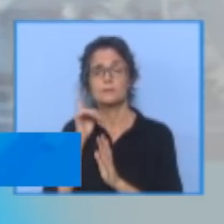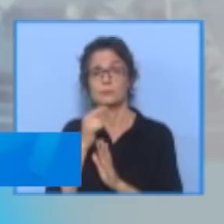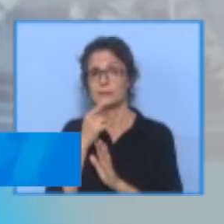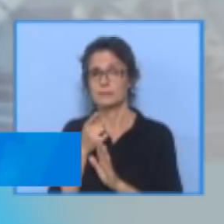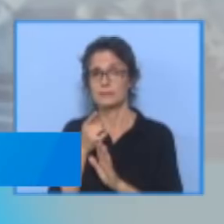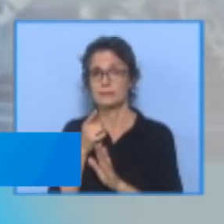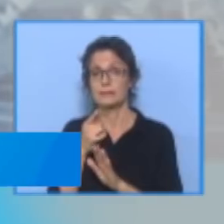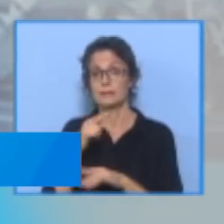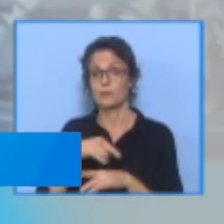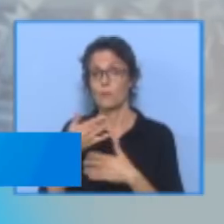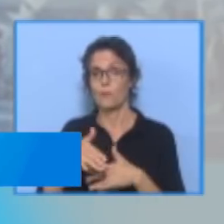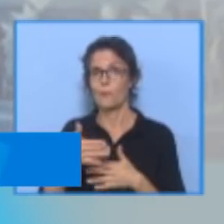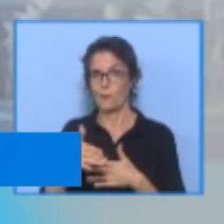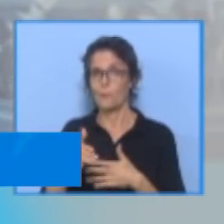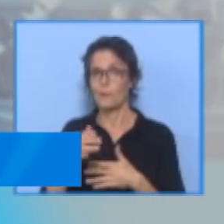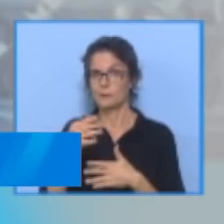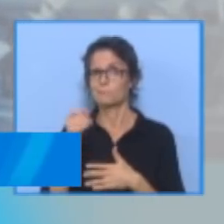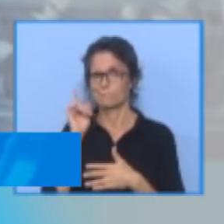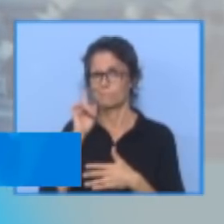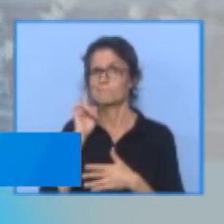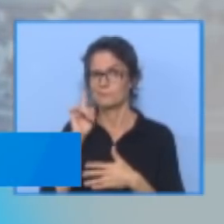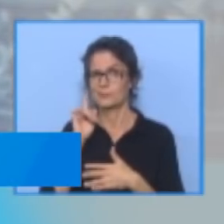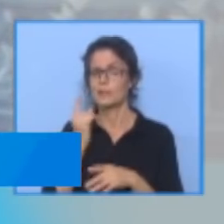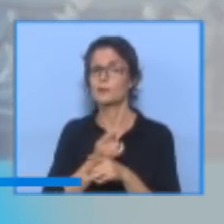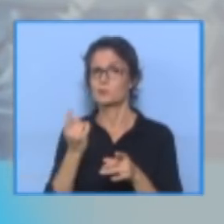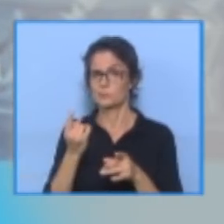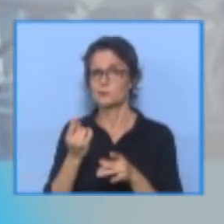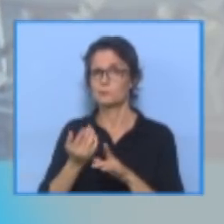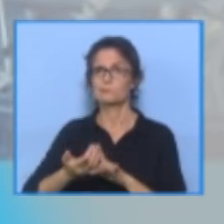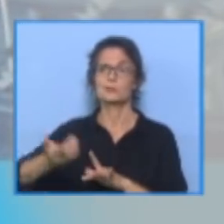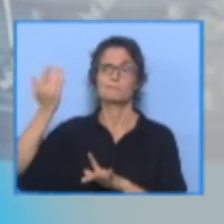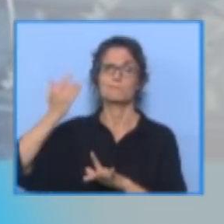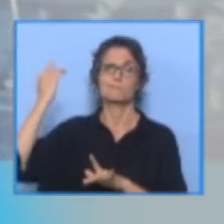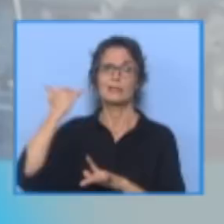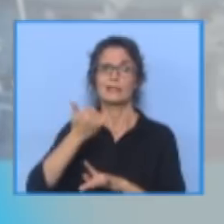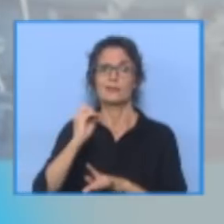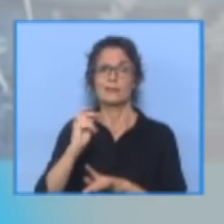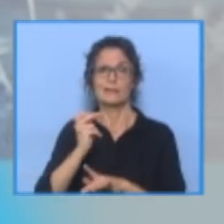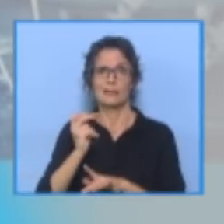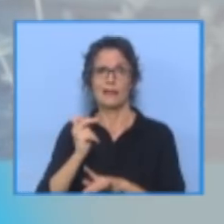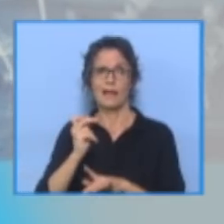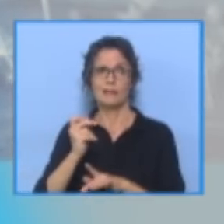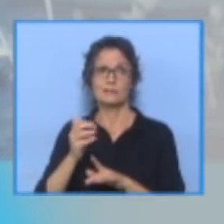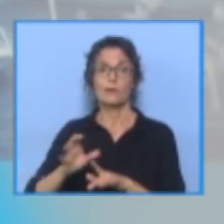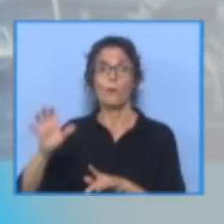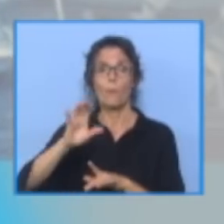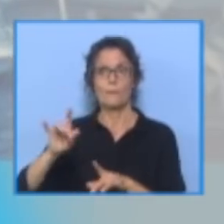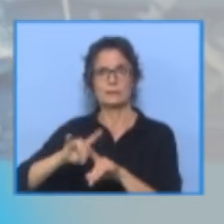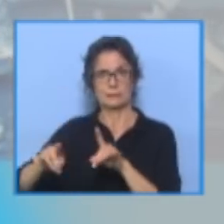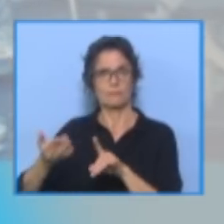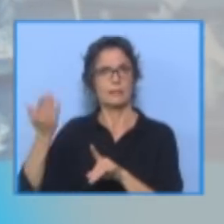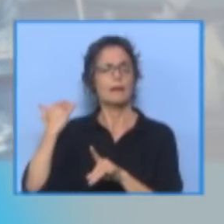momento histórico da visita do Papa João Paulo II há 20 anos. Na altura, a Roménia era um país bem diferente, acabado de sair de um